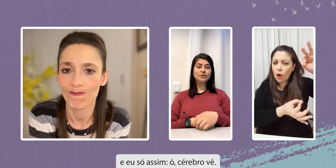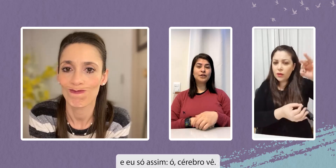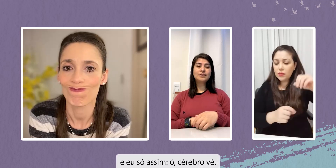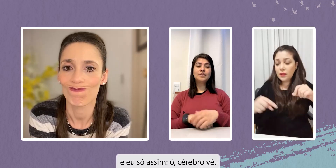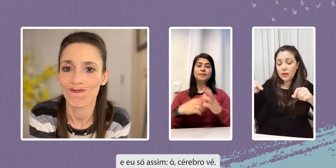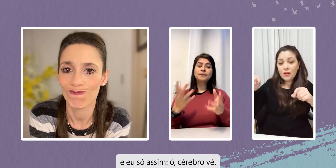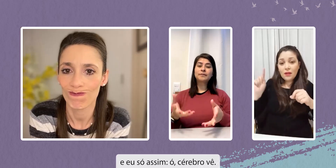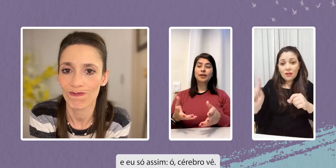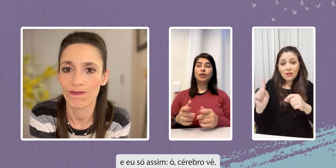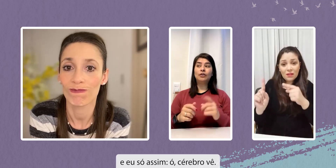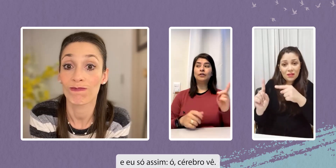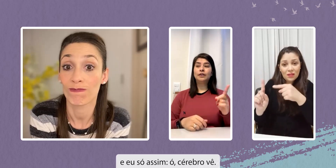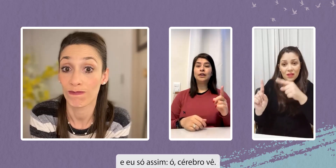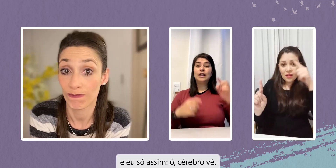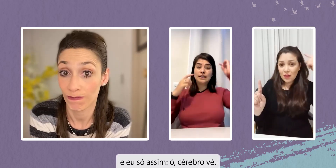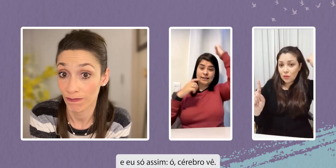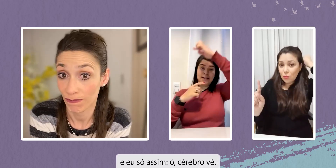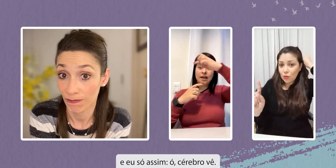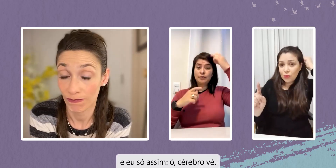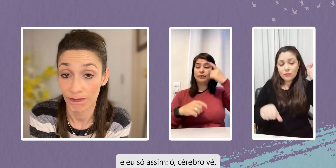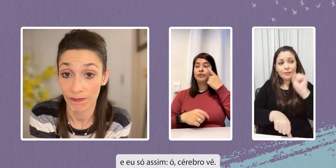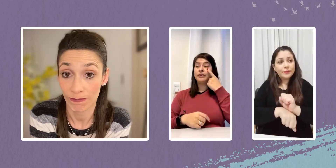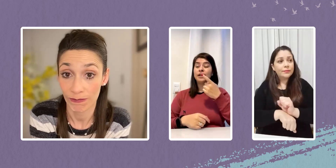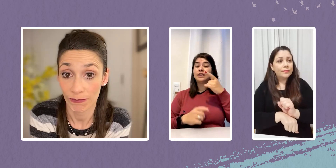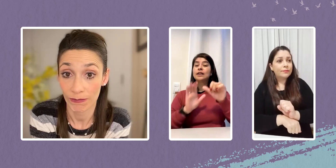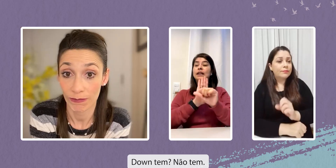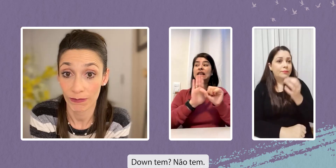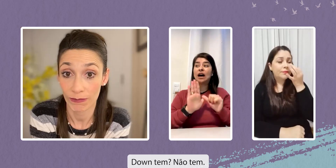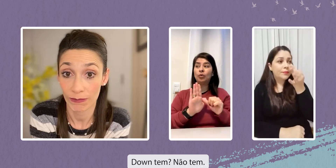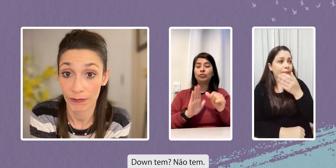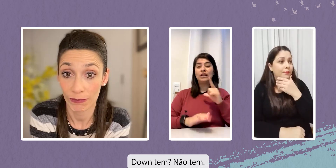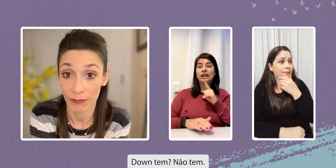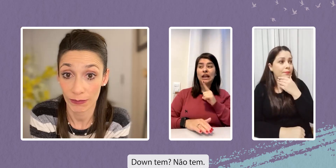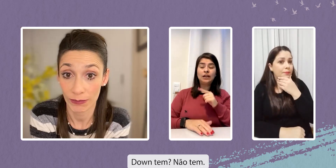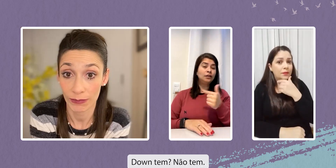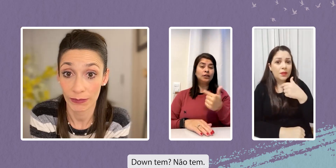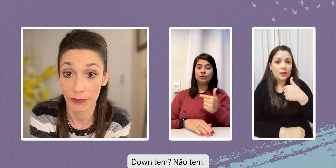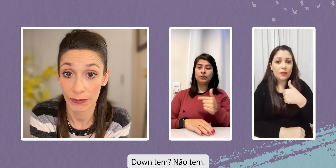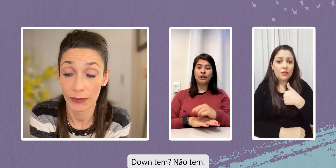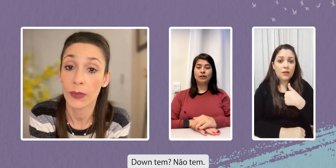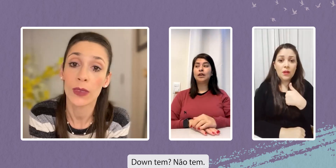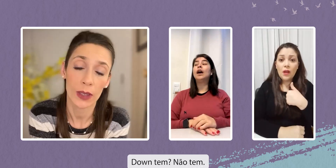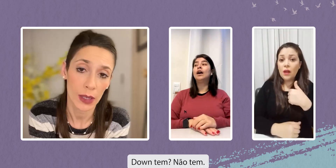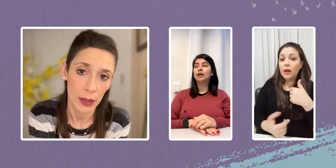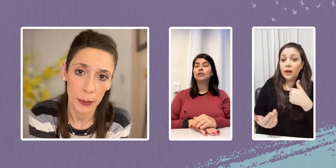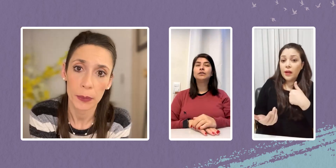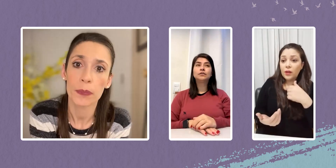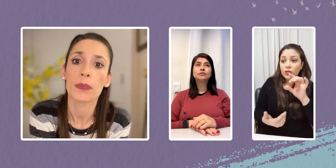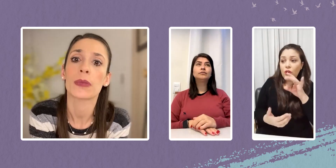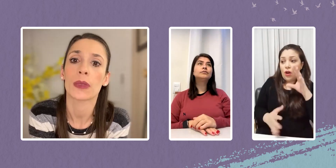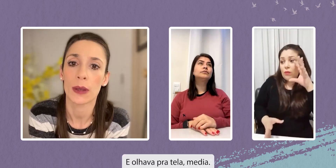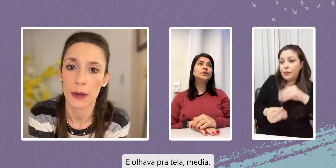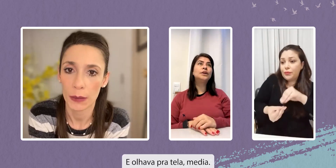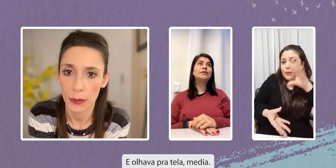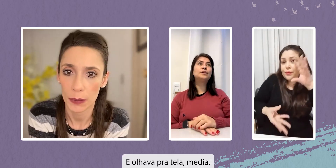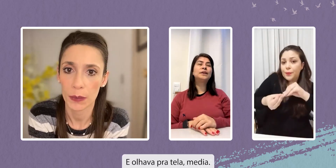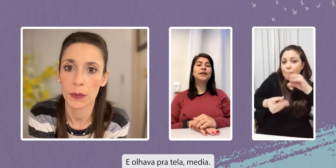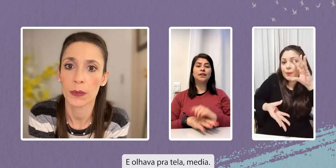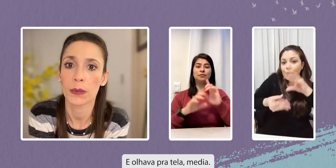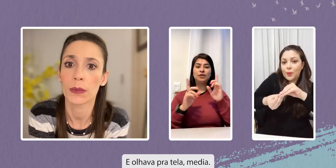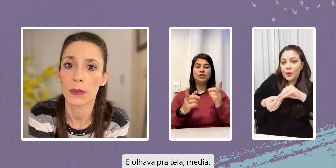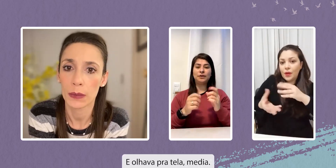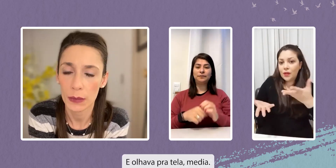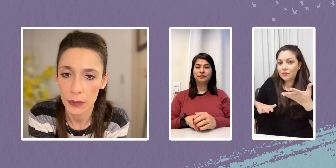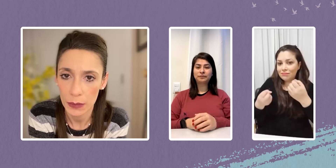E eu só assim, ó, cérebro, vê, Down, tem, não tem. E olhava pra